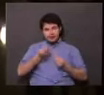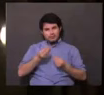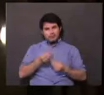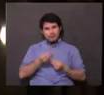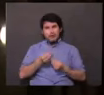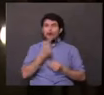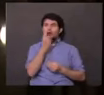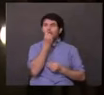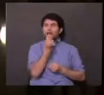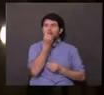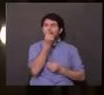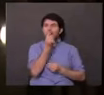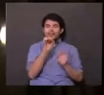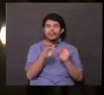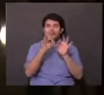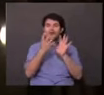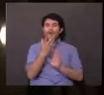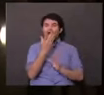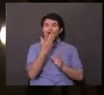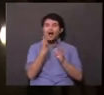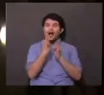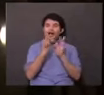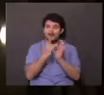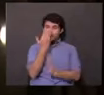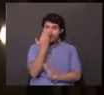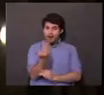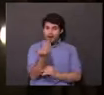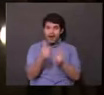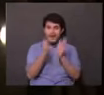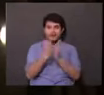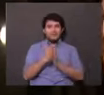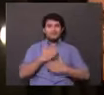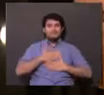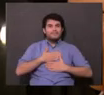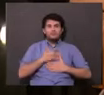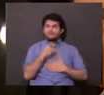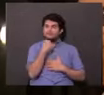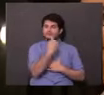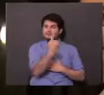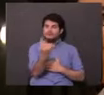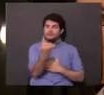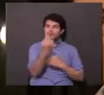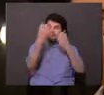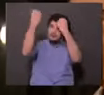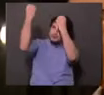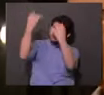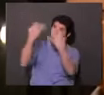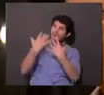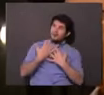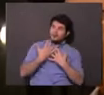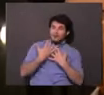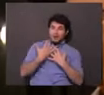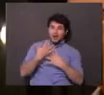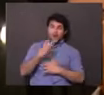vela acesa simboliza a luz que é Cristo e que a todos se quer comunicar e iluminar. O